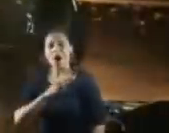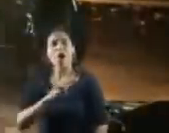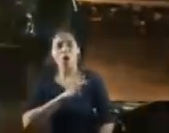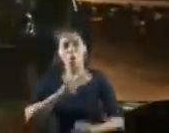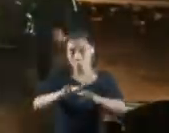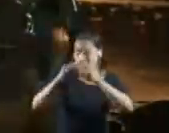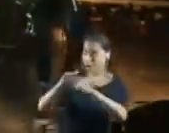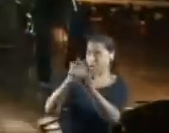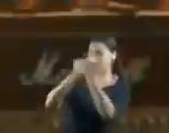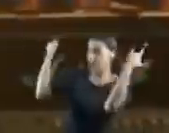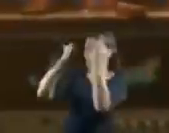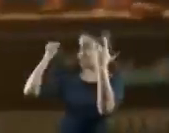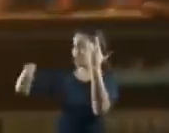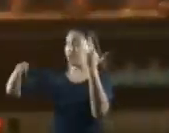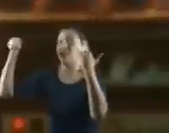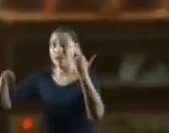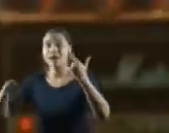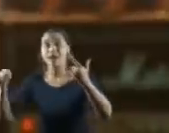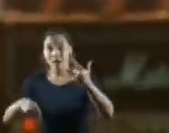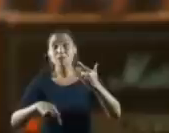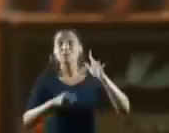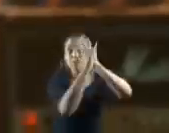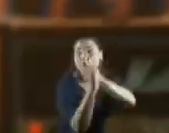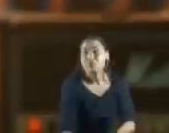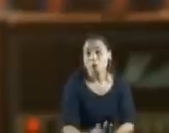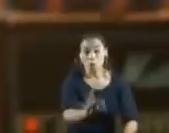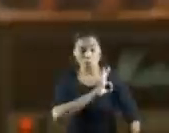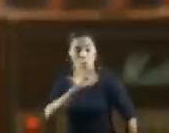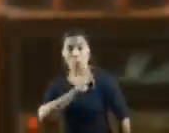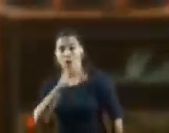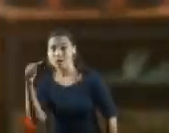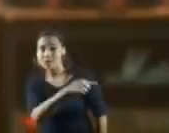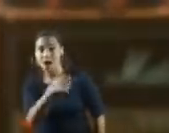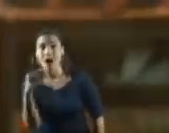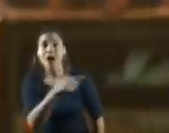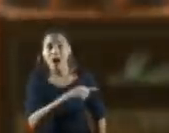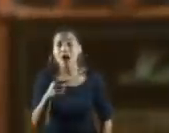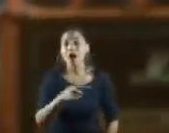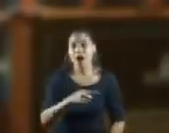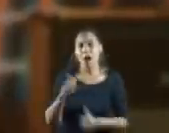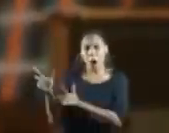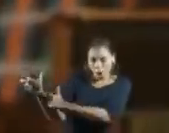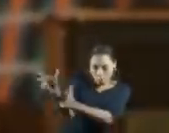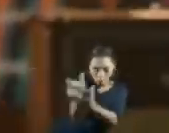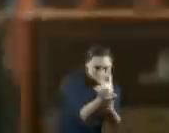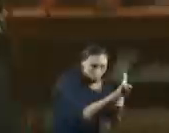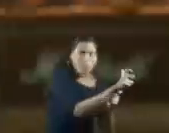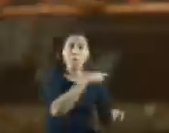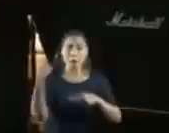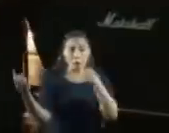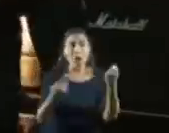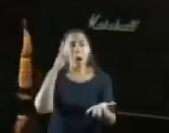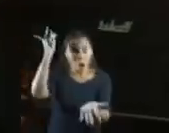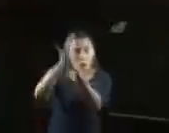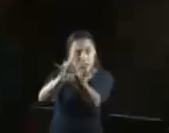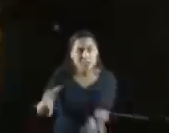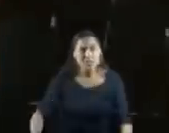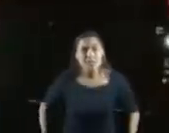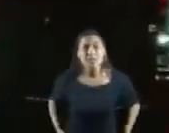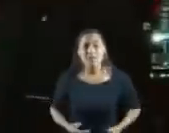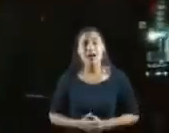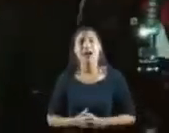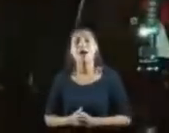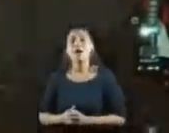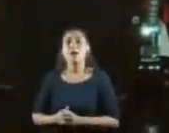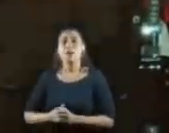do capital. Repressão policial, terrorismo oficial.